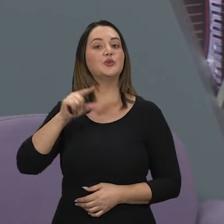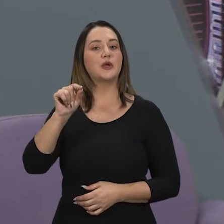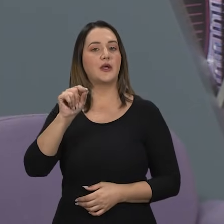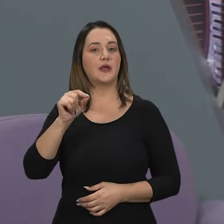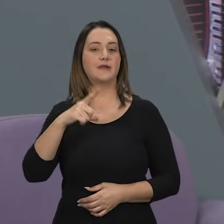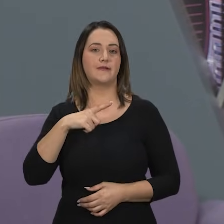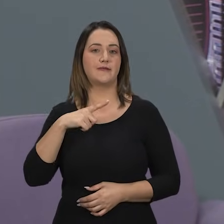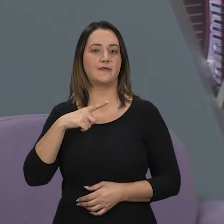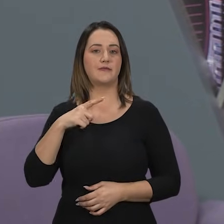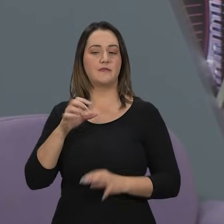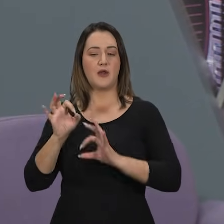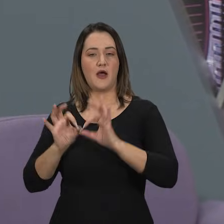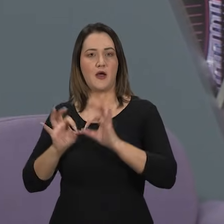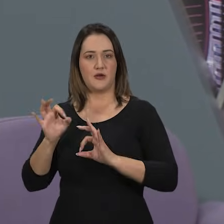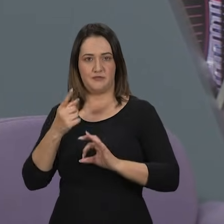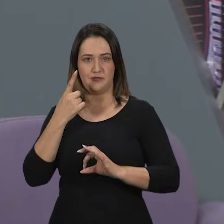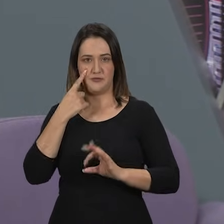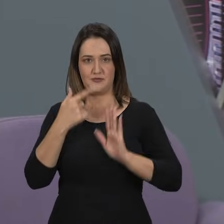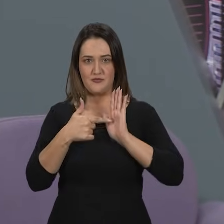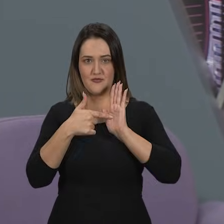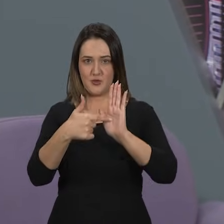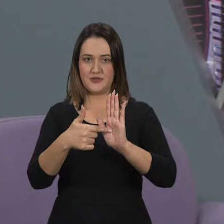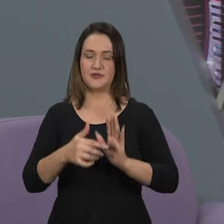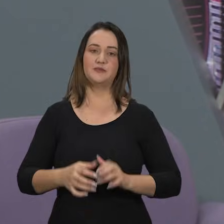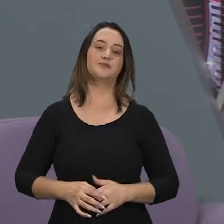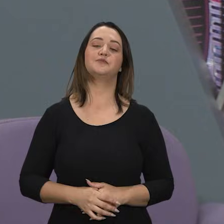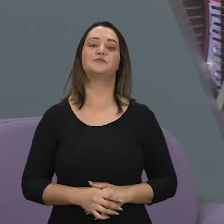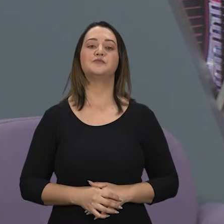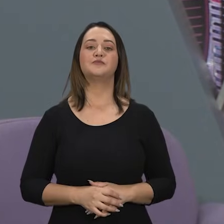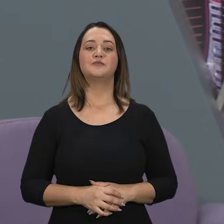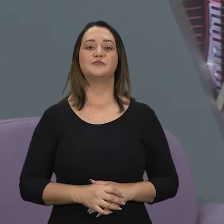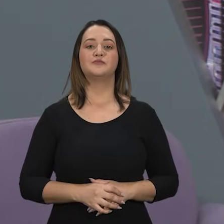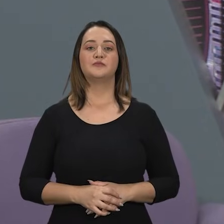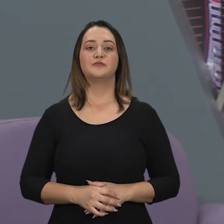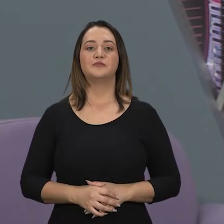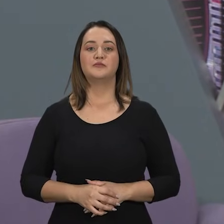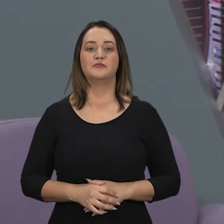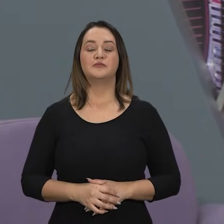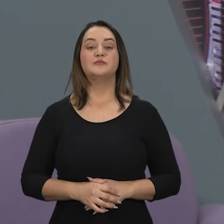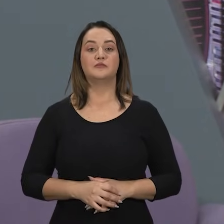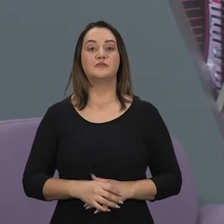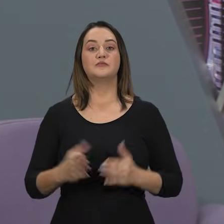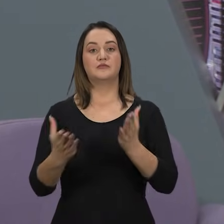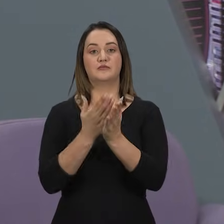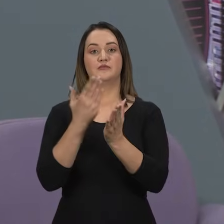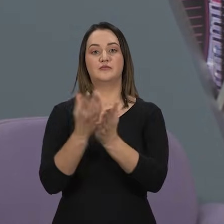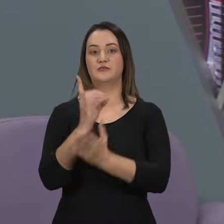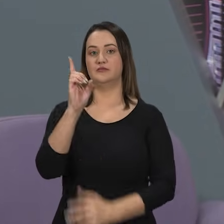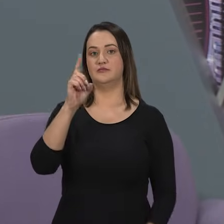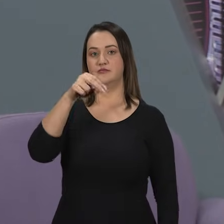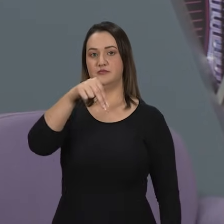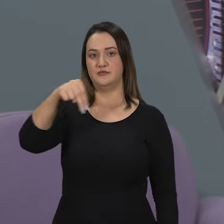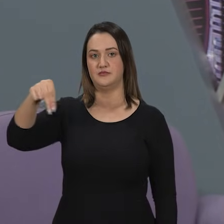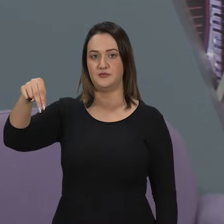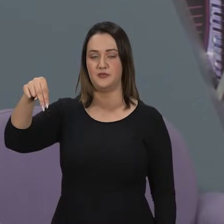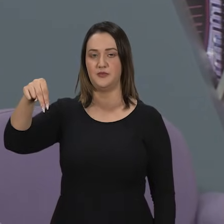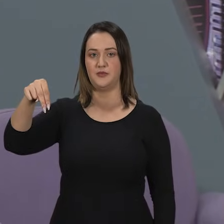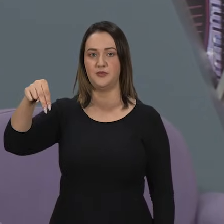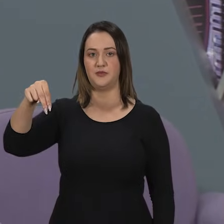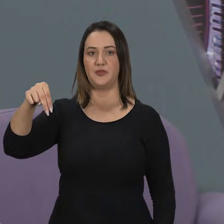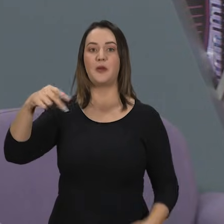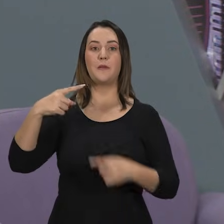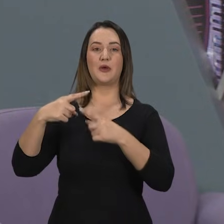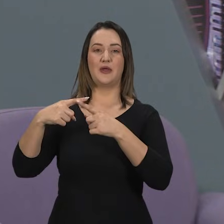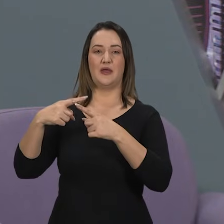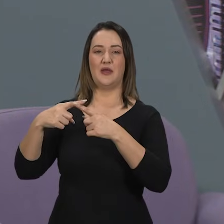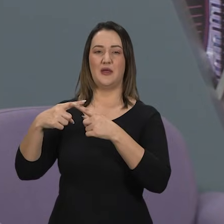tinha e tem um plano. Eu vou primeiro mostrar o plano dele. Olha só. Vamos para o livro de Daniel.